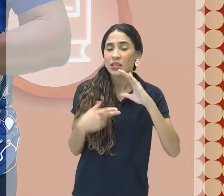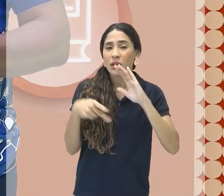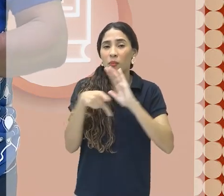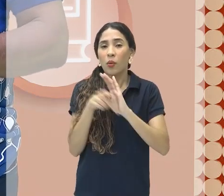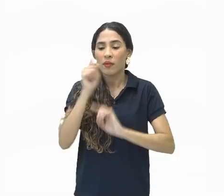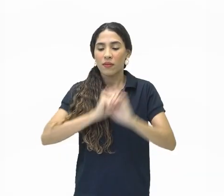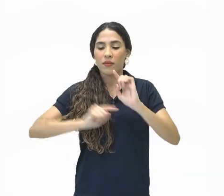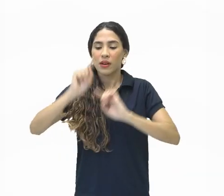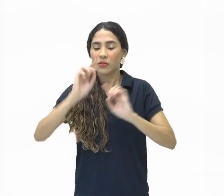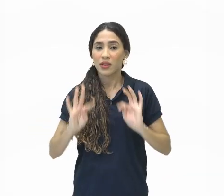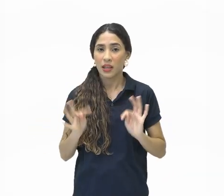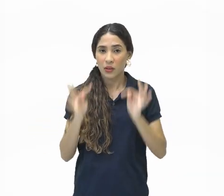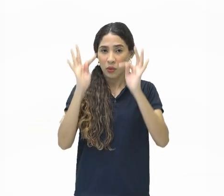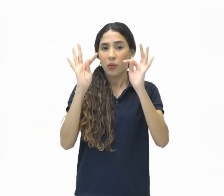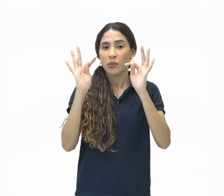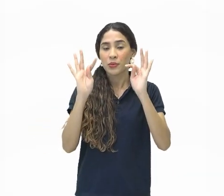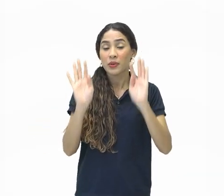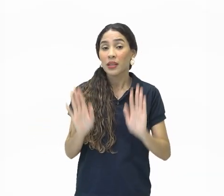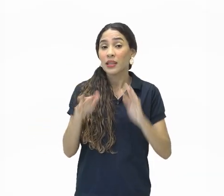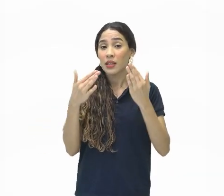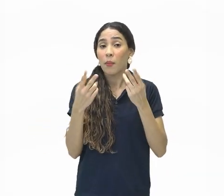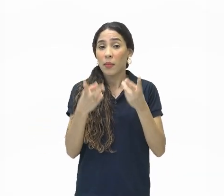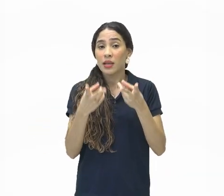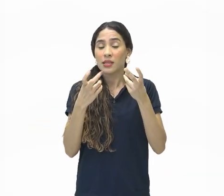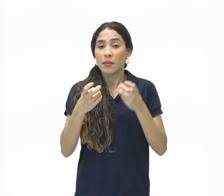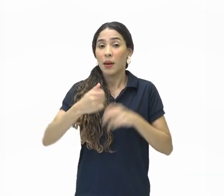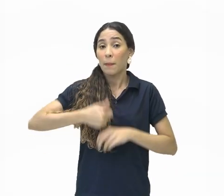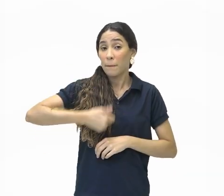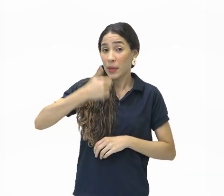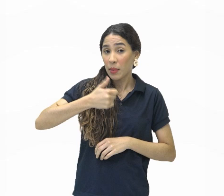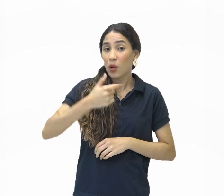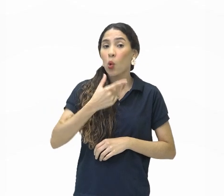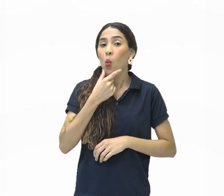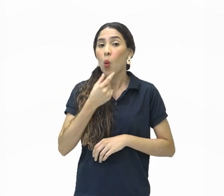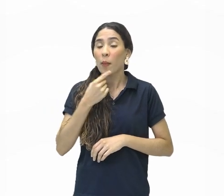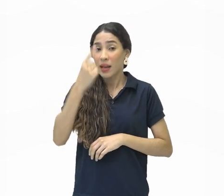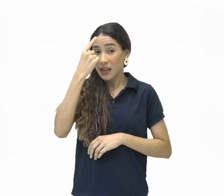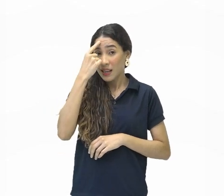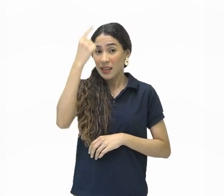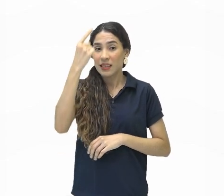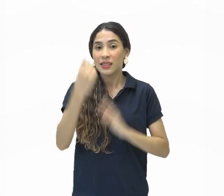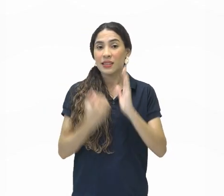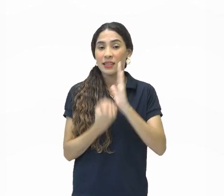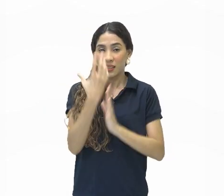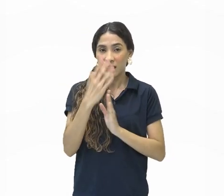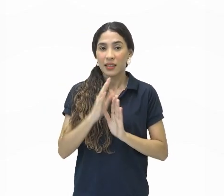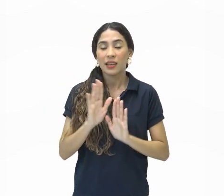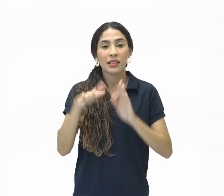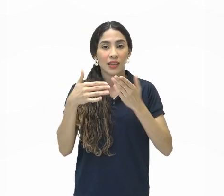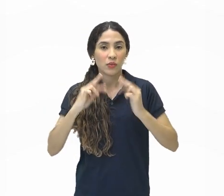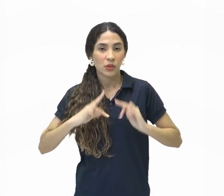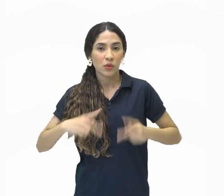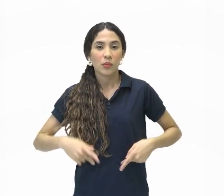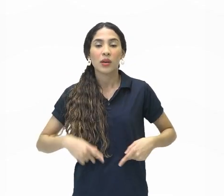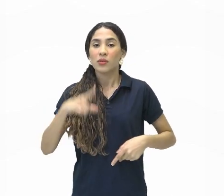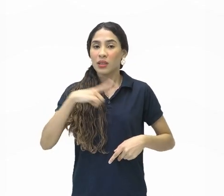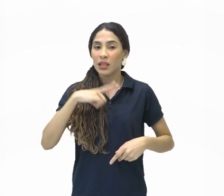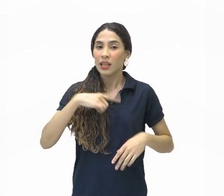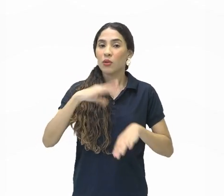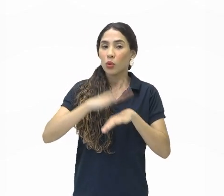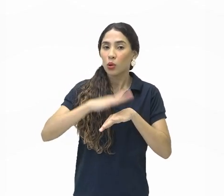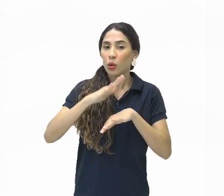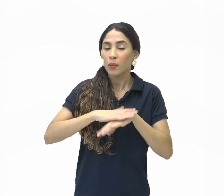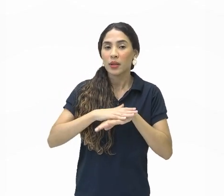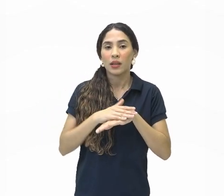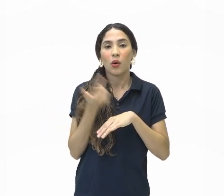avanço tecnológico. Então, vejam bem, primeiro, que o homem ele inventa. Então, os seres humanos eles têm essa capacidade